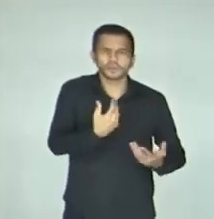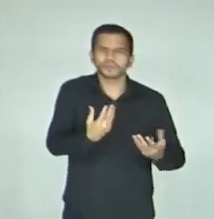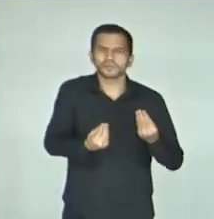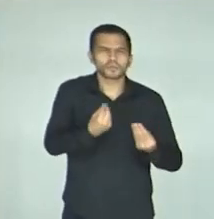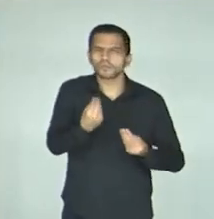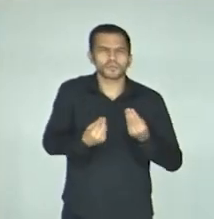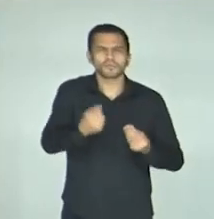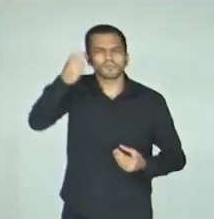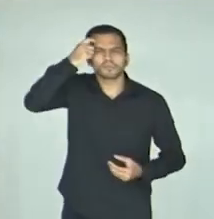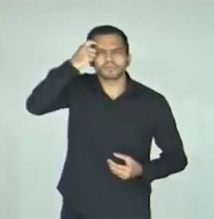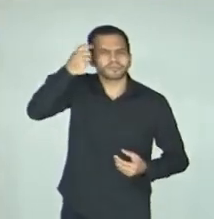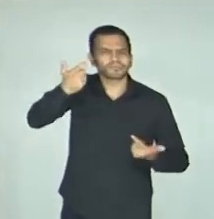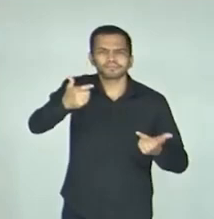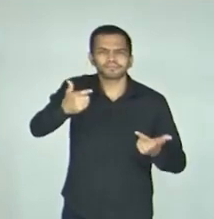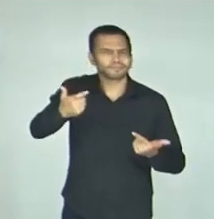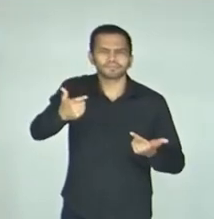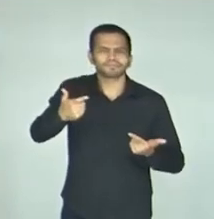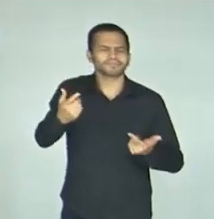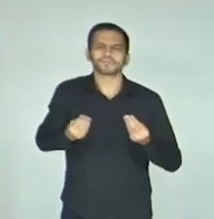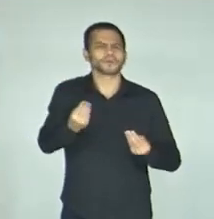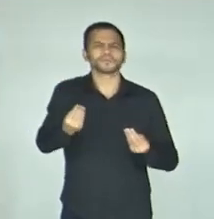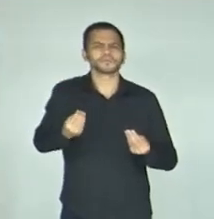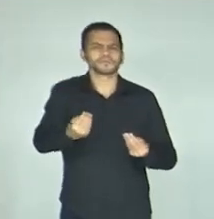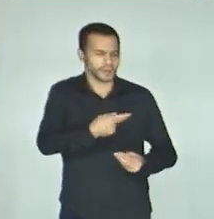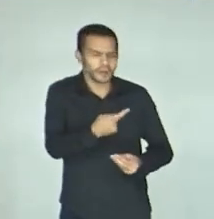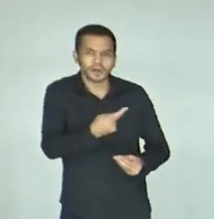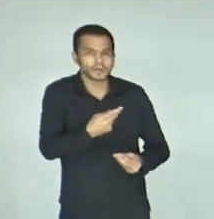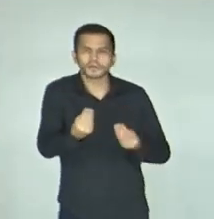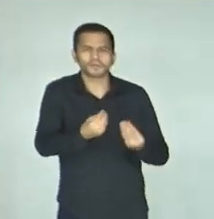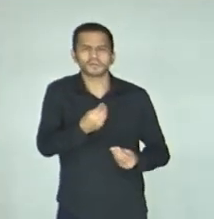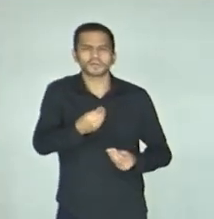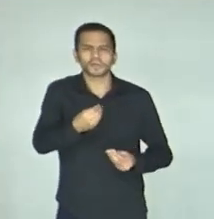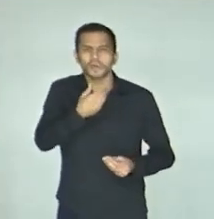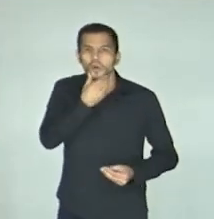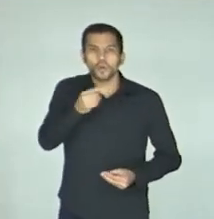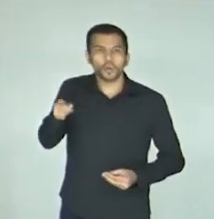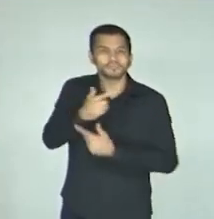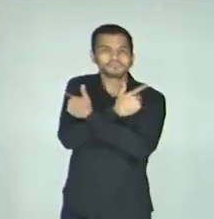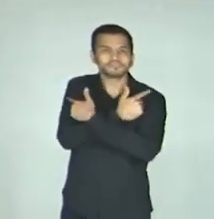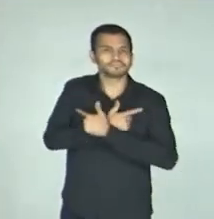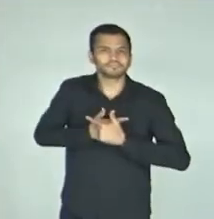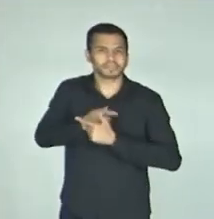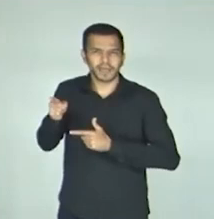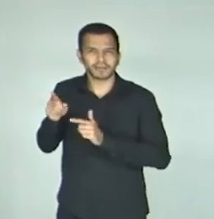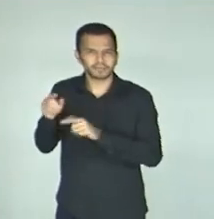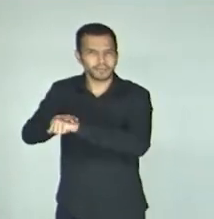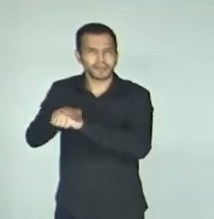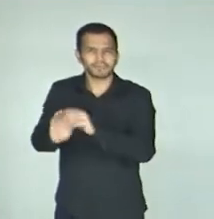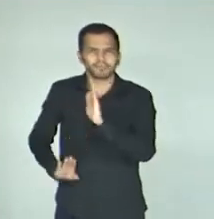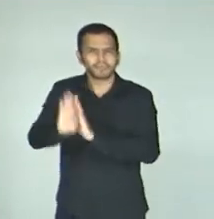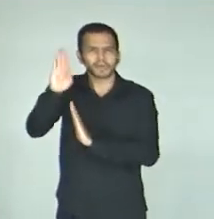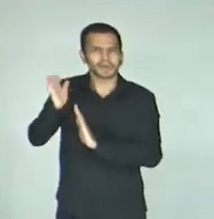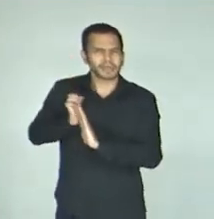moralidade dessas filhas e olha quanto Jó avançou financeiramente